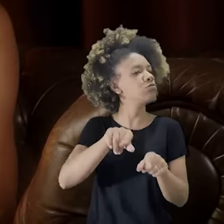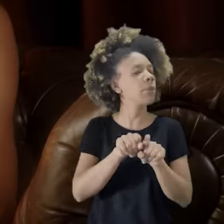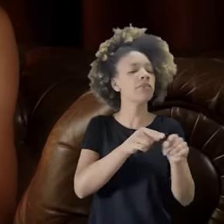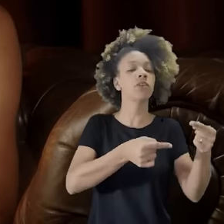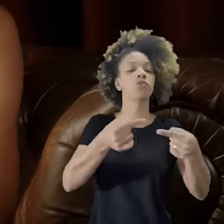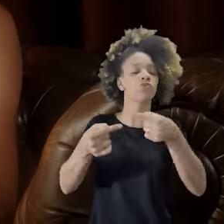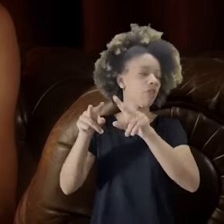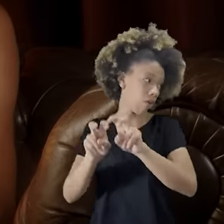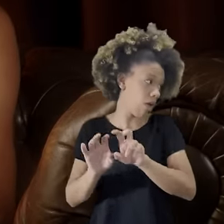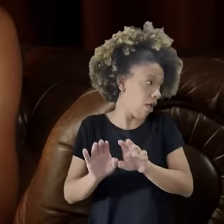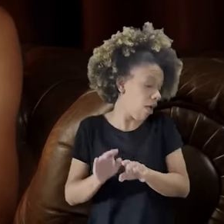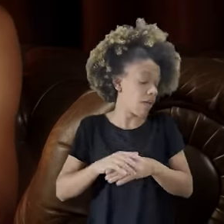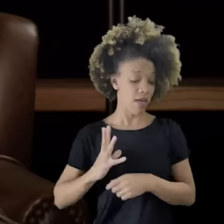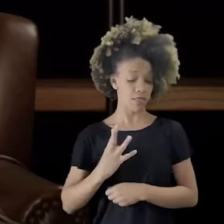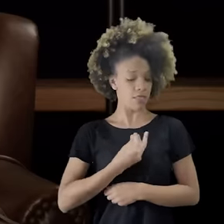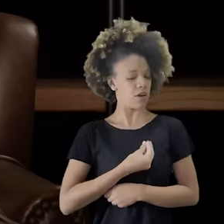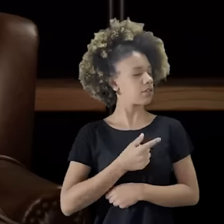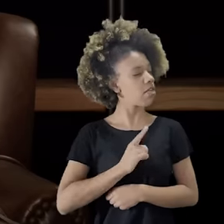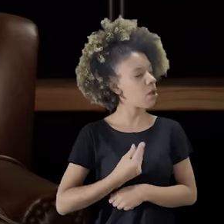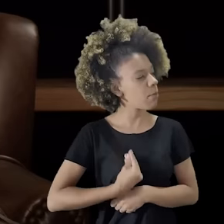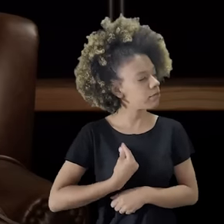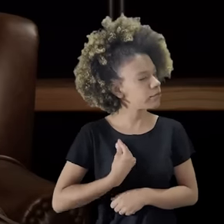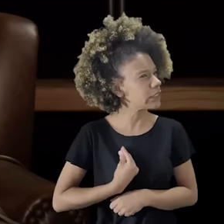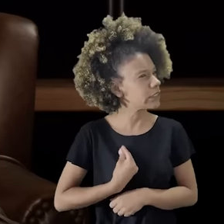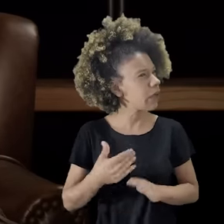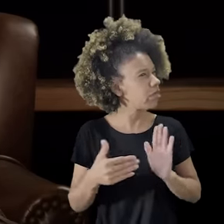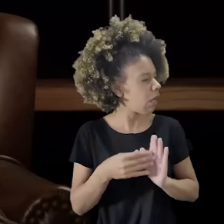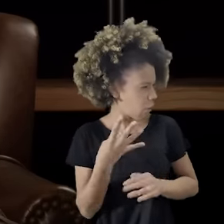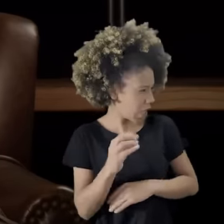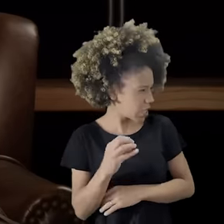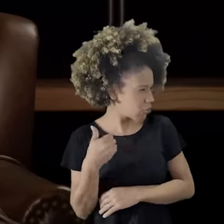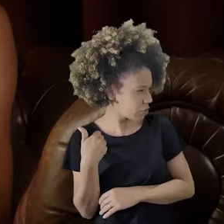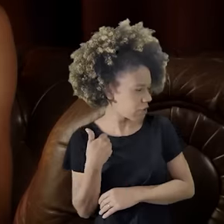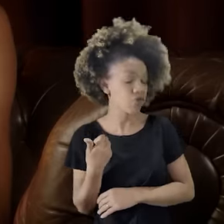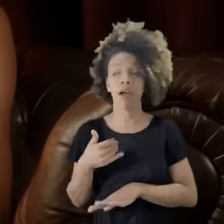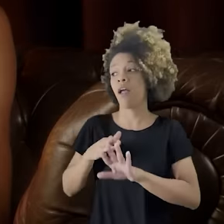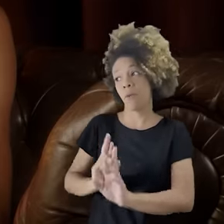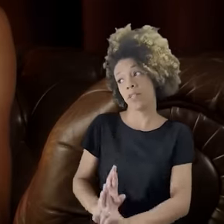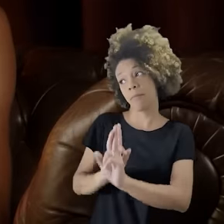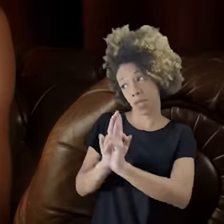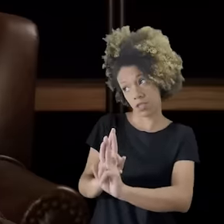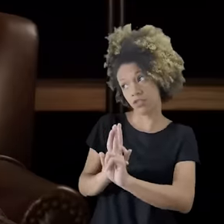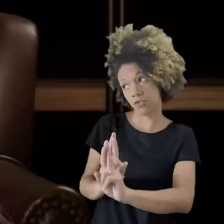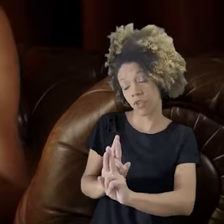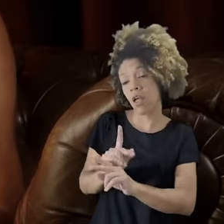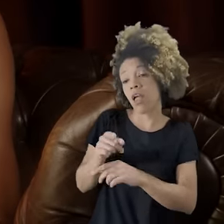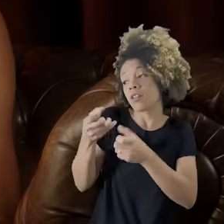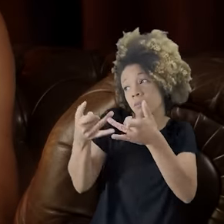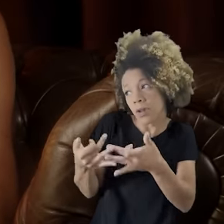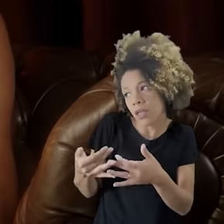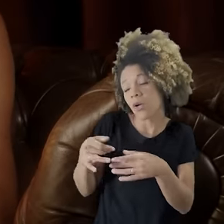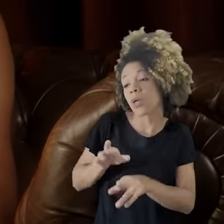discutindo esse tema dizem que a transa ela tem uma vida de até 40 anos de idade tem uma coisa tentativa de eles